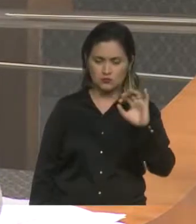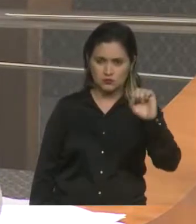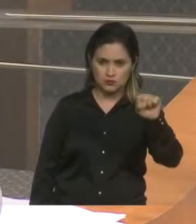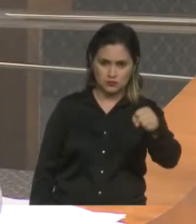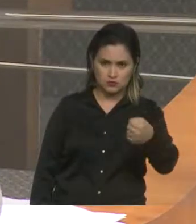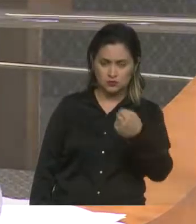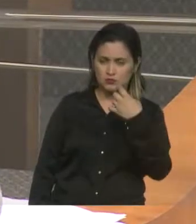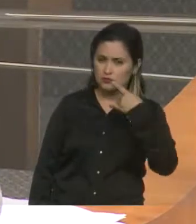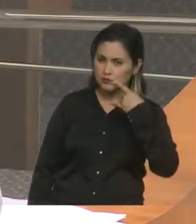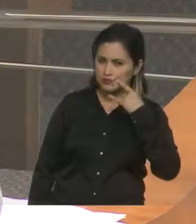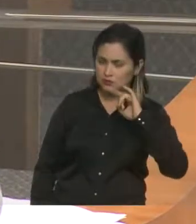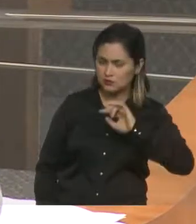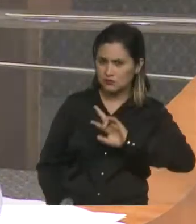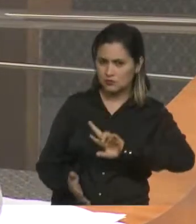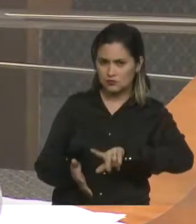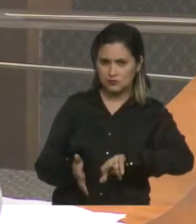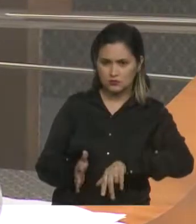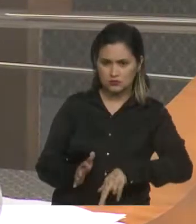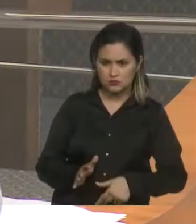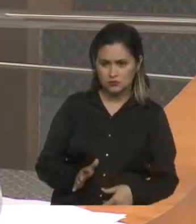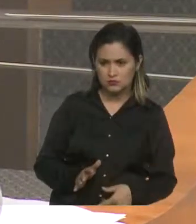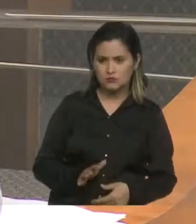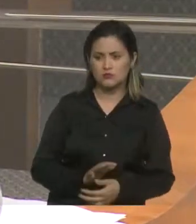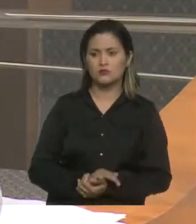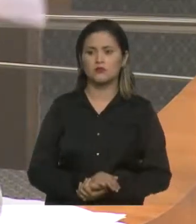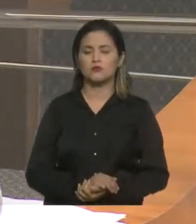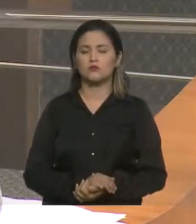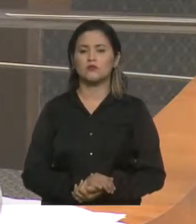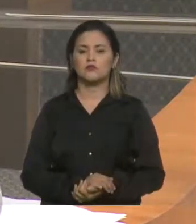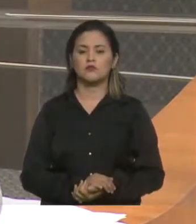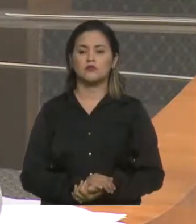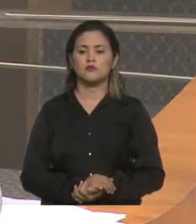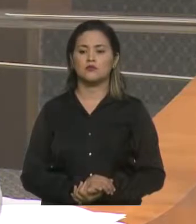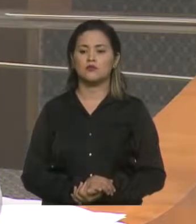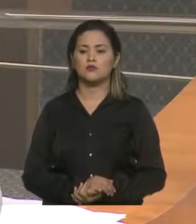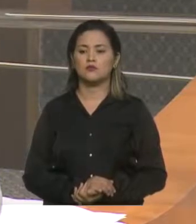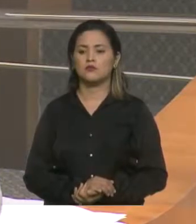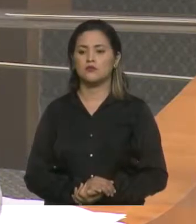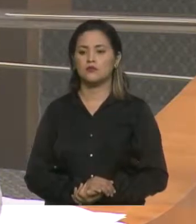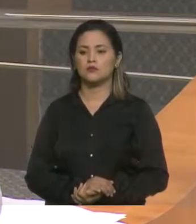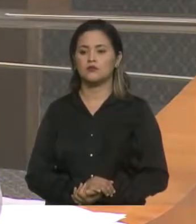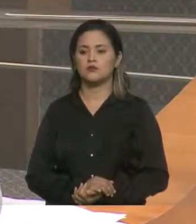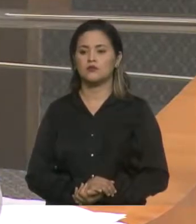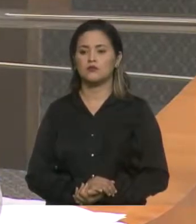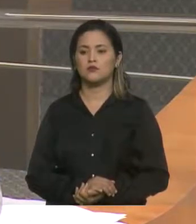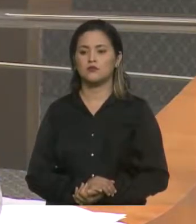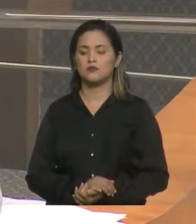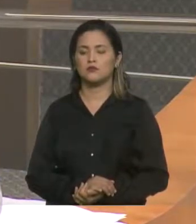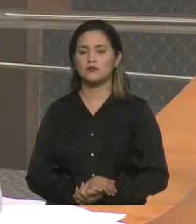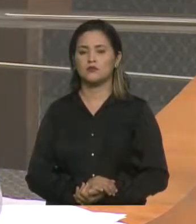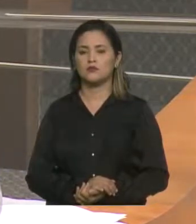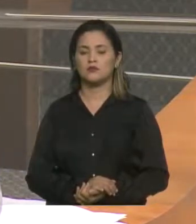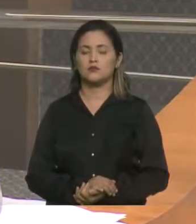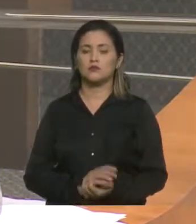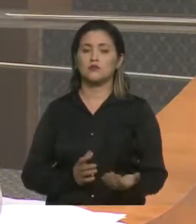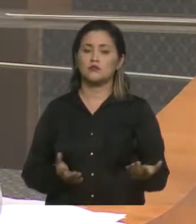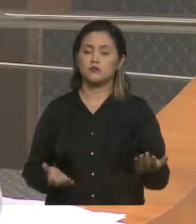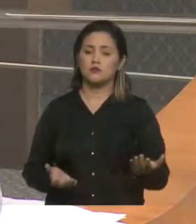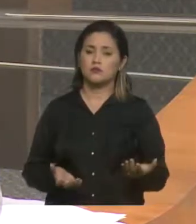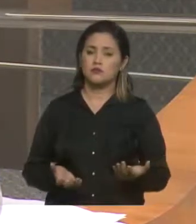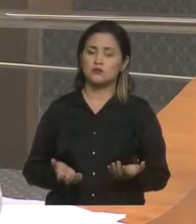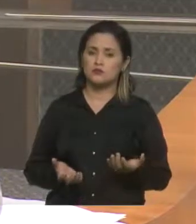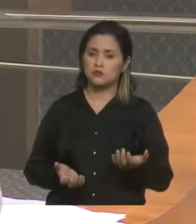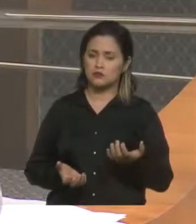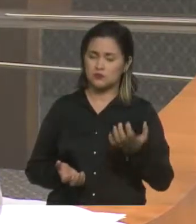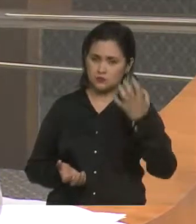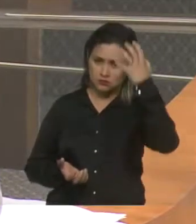E bebida alcoólica ainda escrito aqui em duplicidade. Tentam atribuir aí ao secretário Carlos Lula a imperfeição da